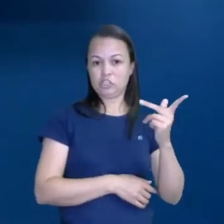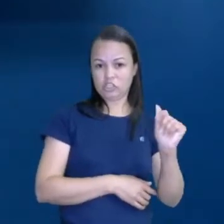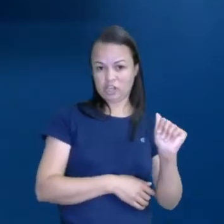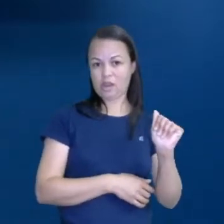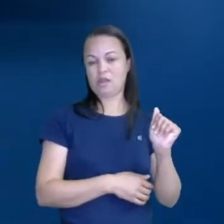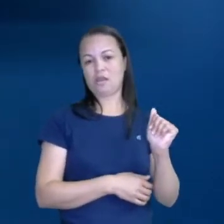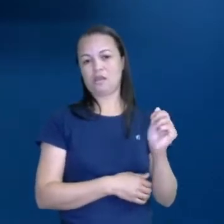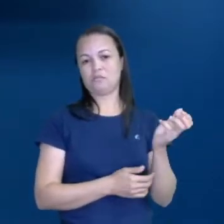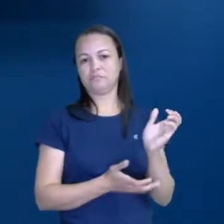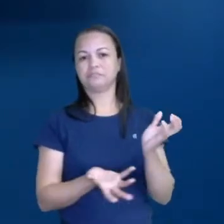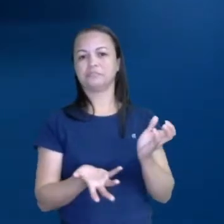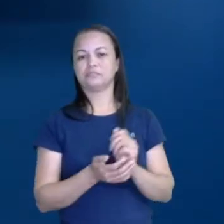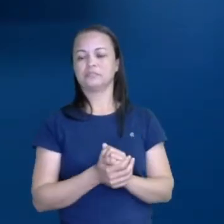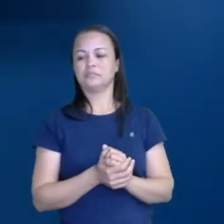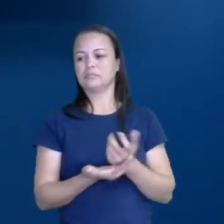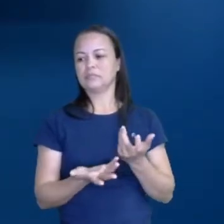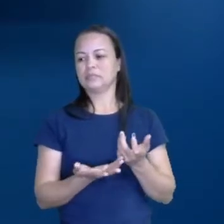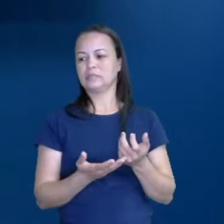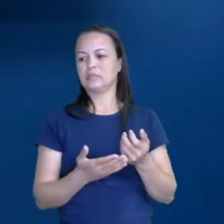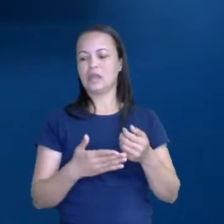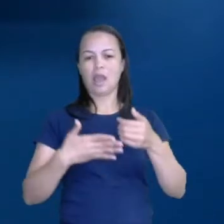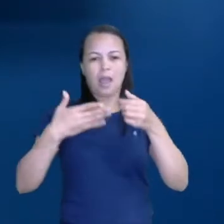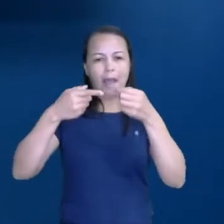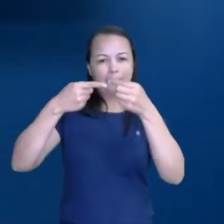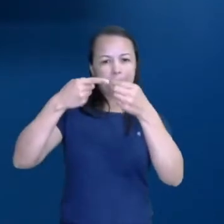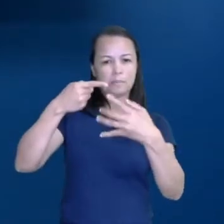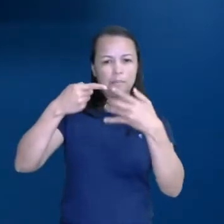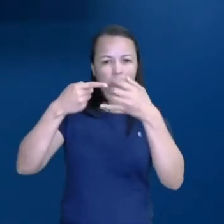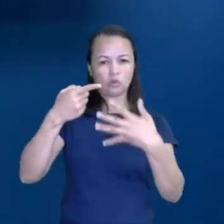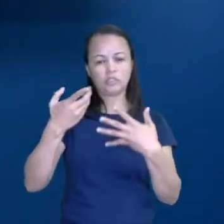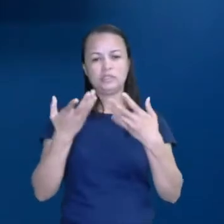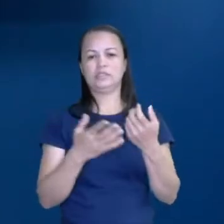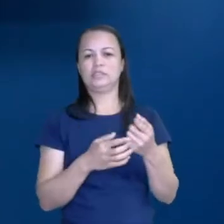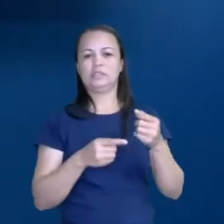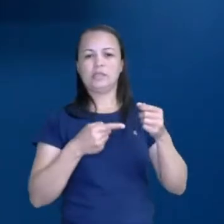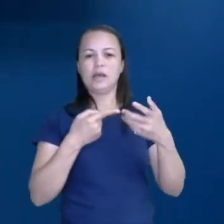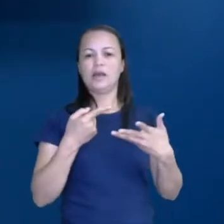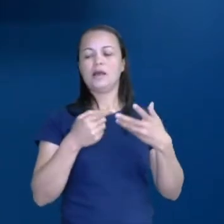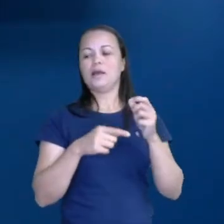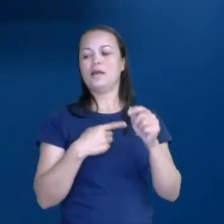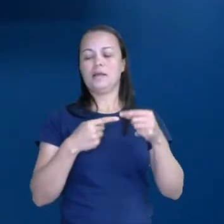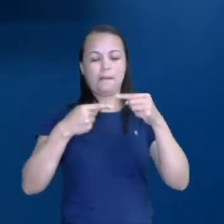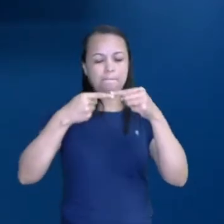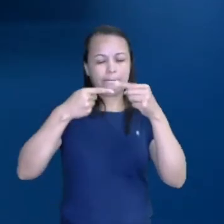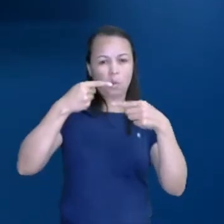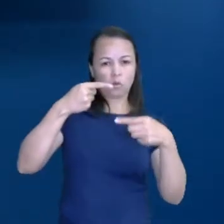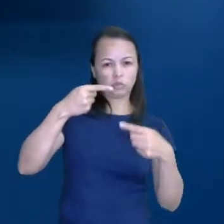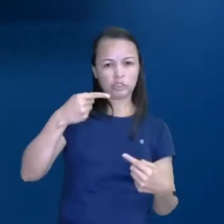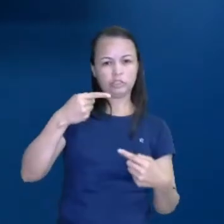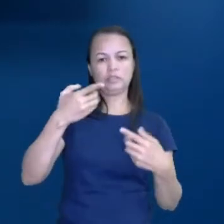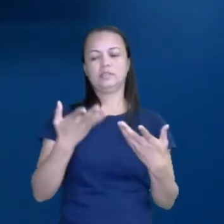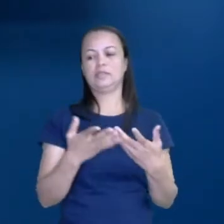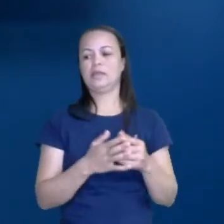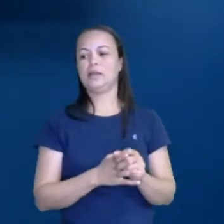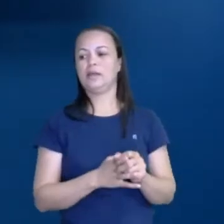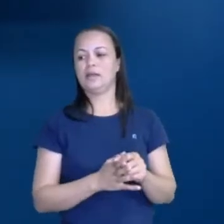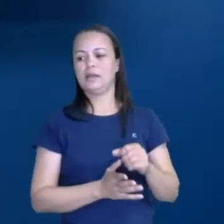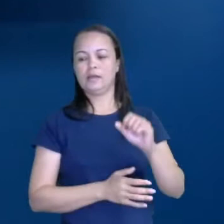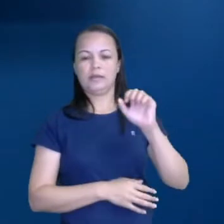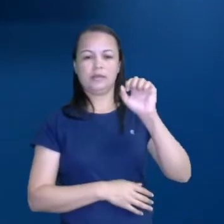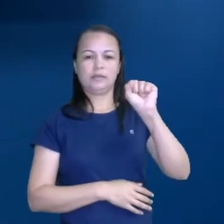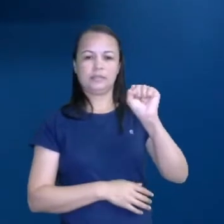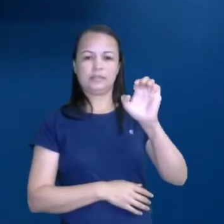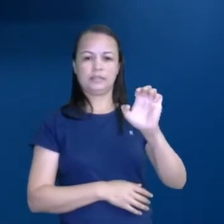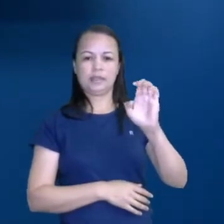Apostila, sebenta. Vejam que diferença. Como é que a gente ia saber que isso aqui, falado no Brasil,